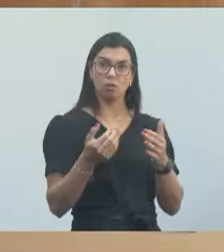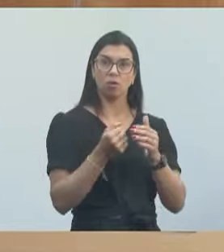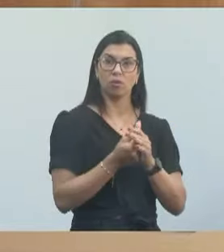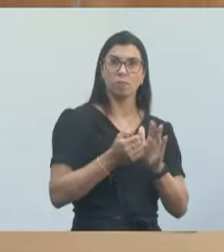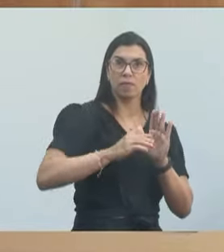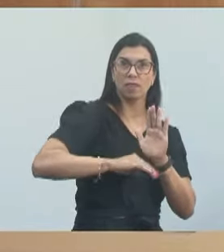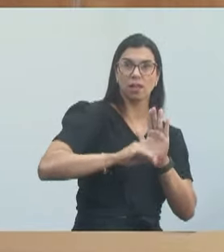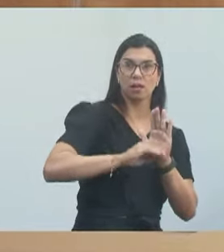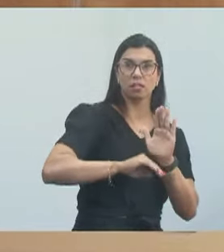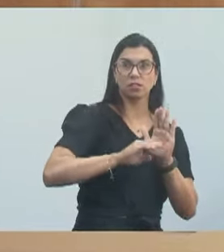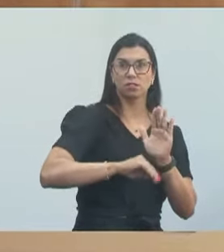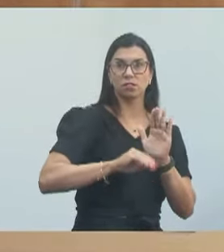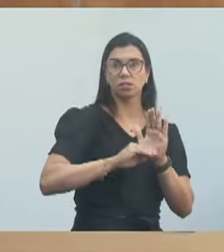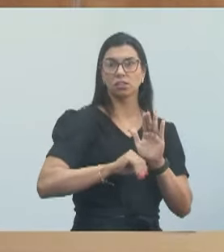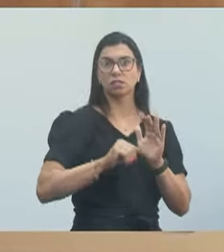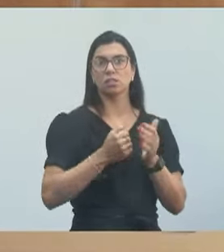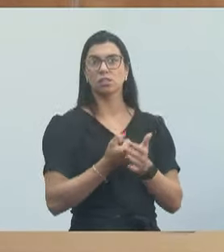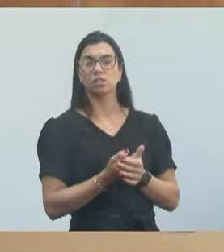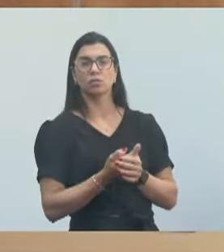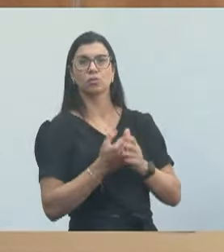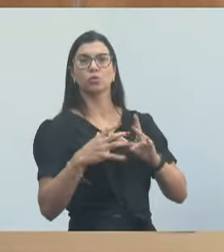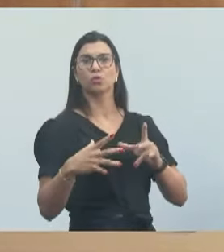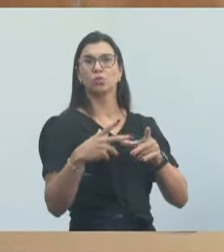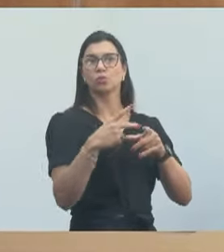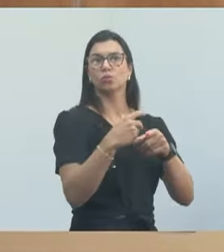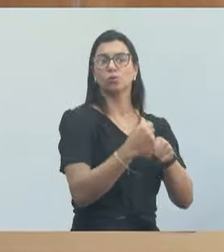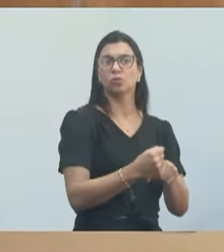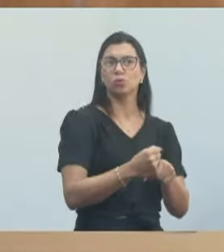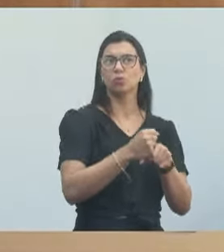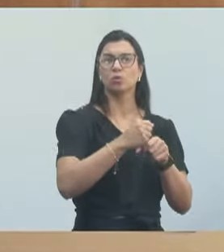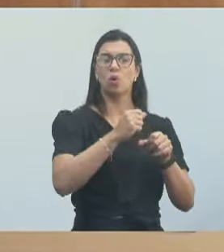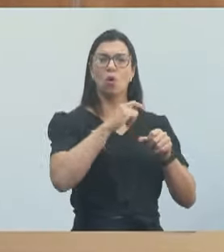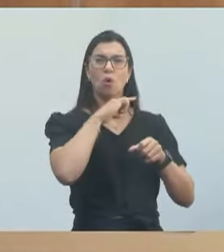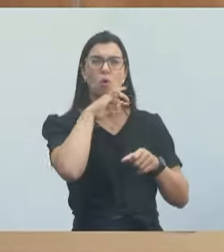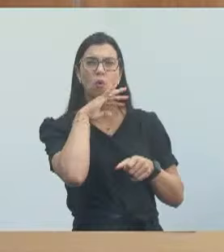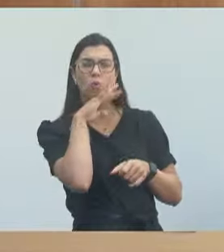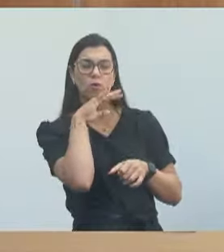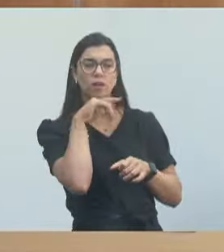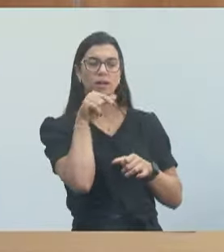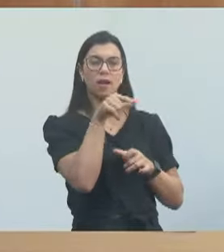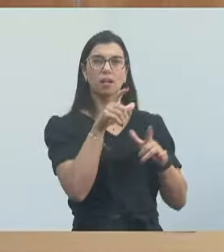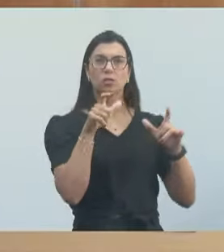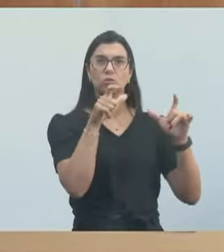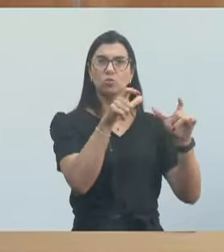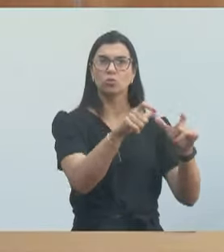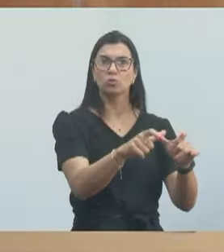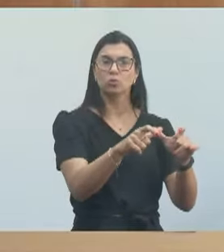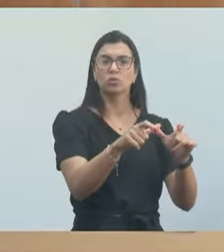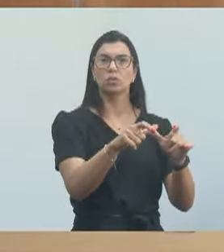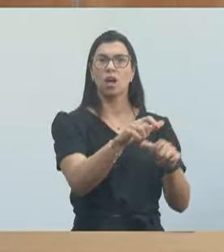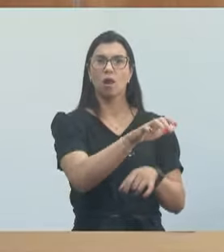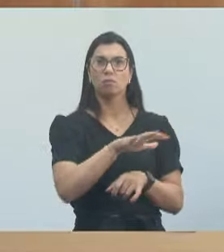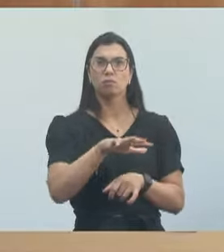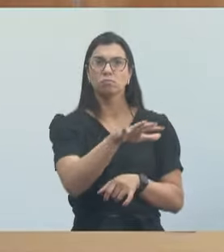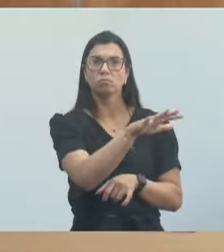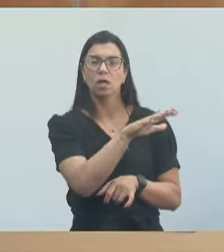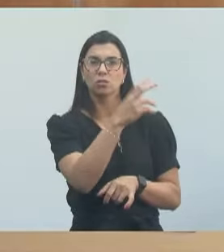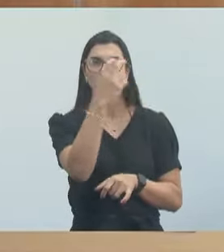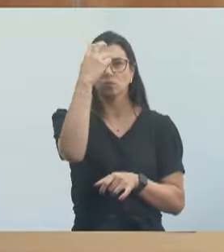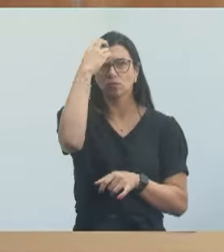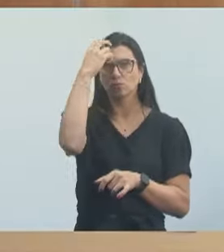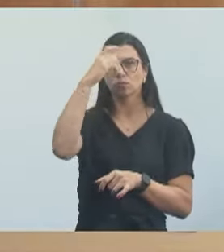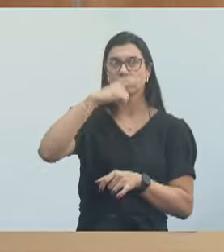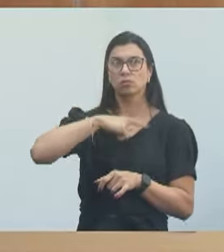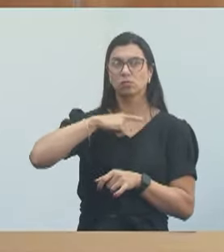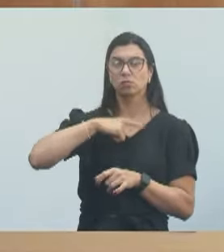as telhas, as madeiras podres, os forros, e dando novamente vida do passado